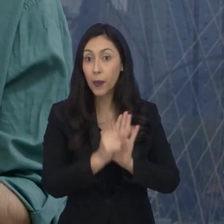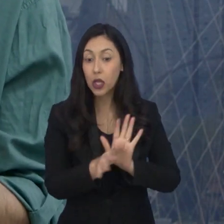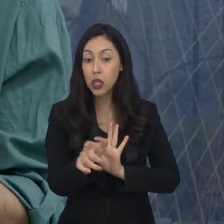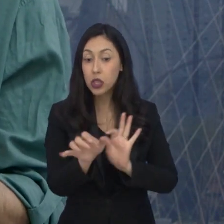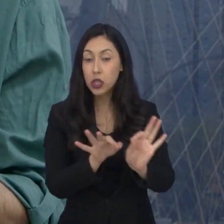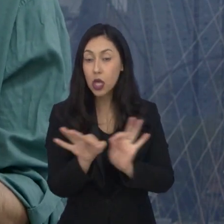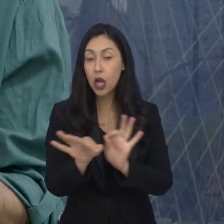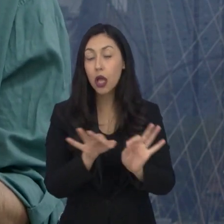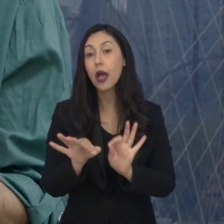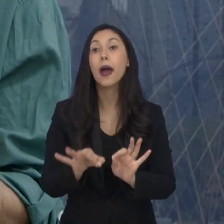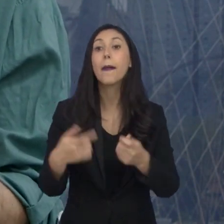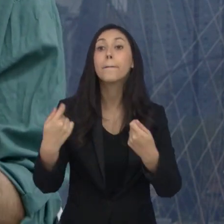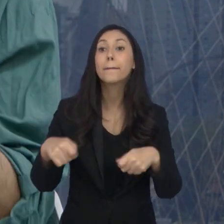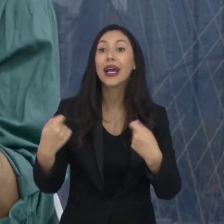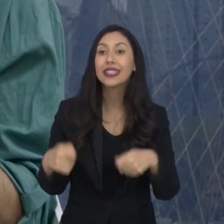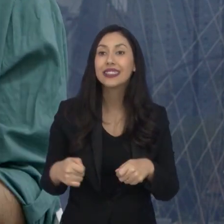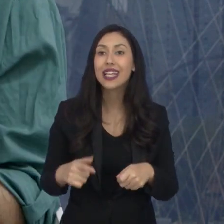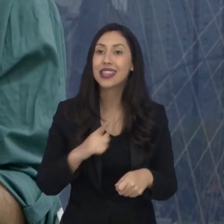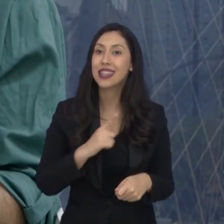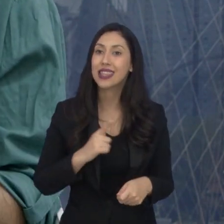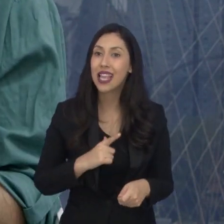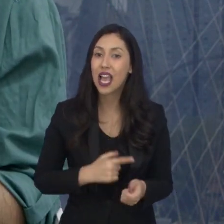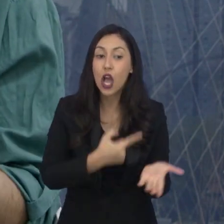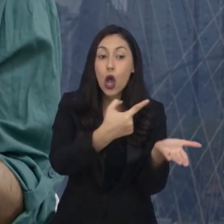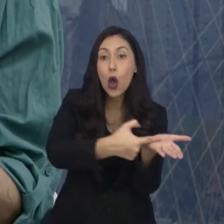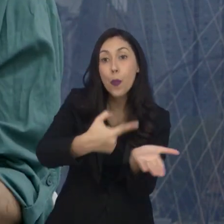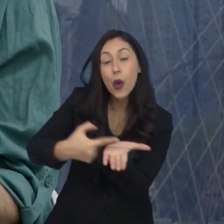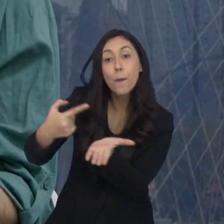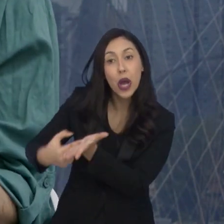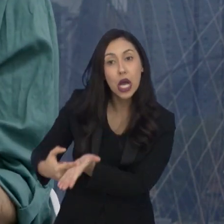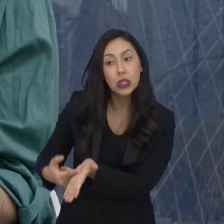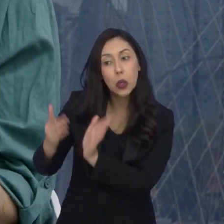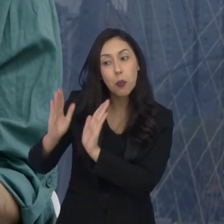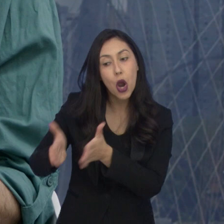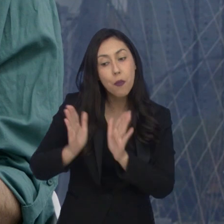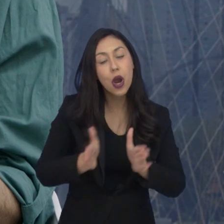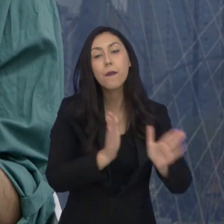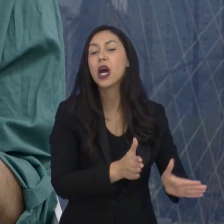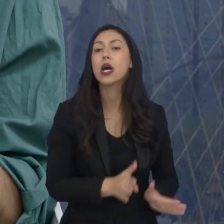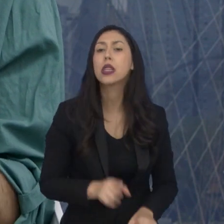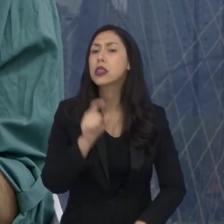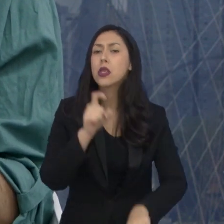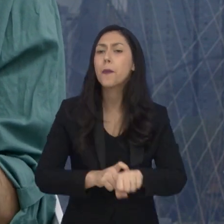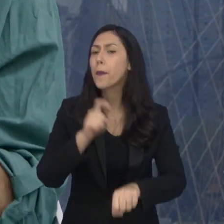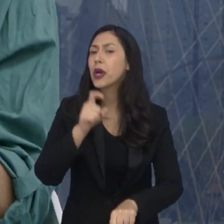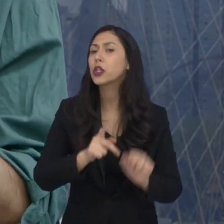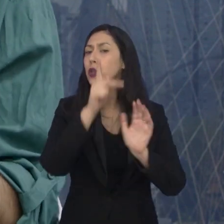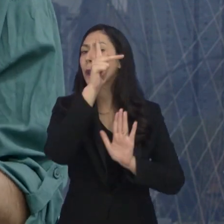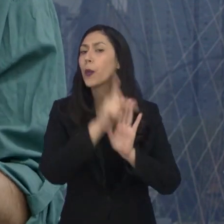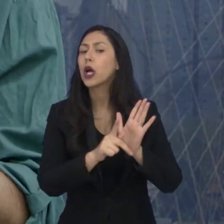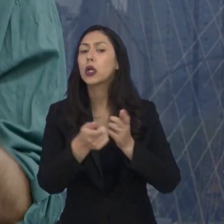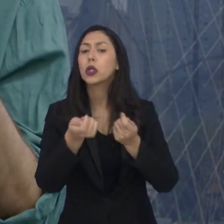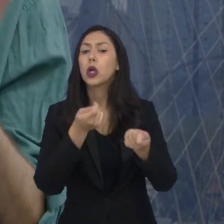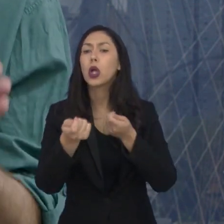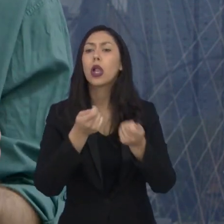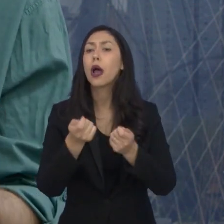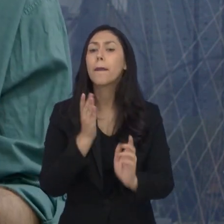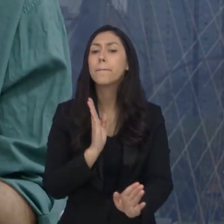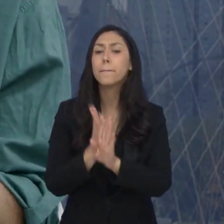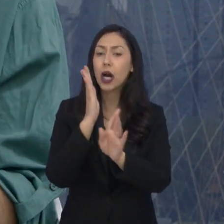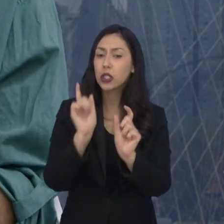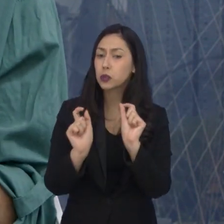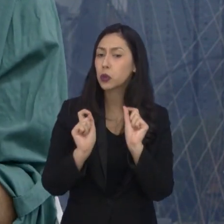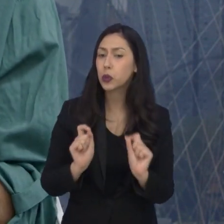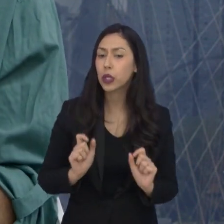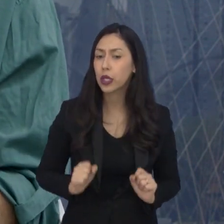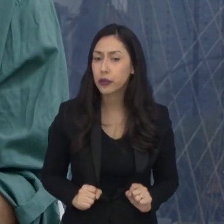um cronograma de regularização. Quando se fez o plano diretor, o que se detectou na época, tá? Porque as coisas são dinâmicas, estou falando daquele